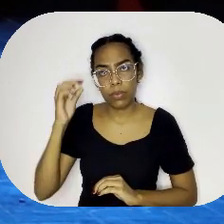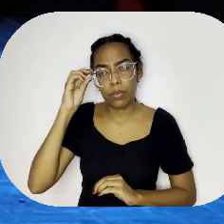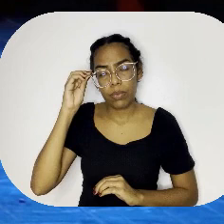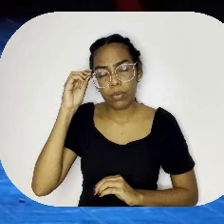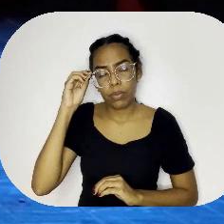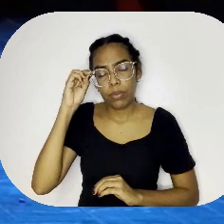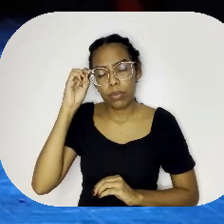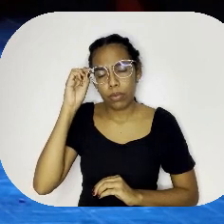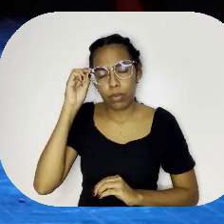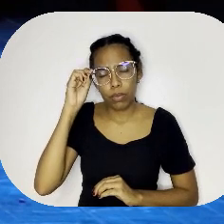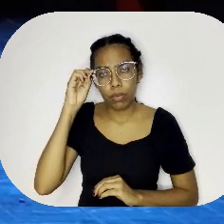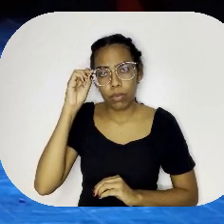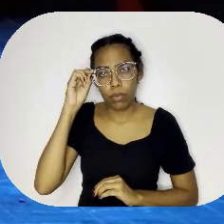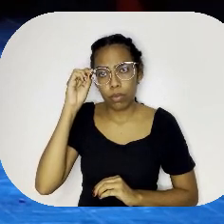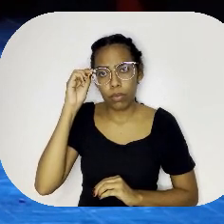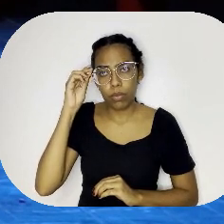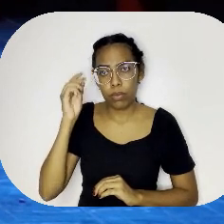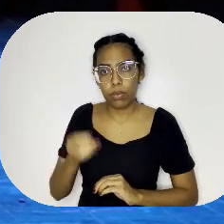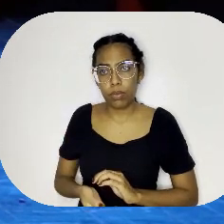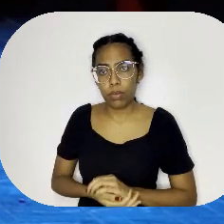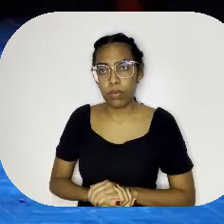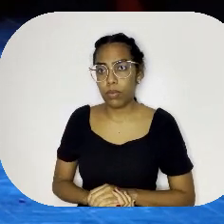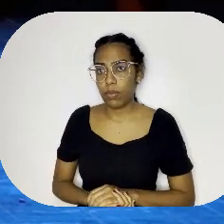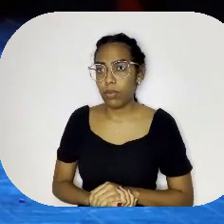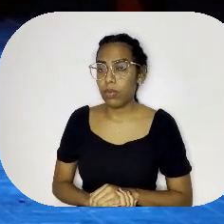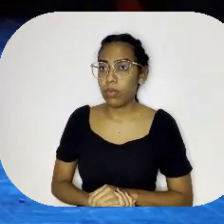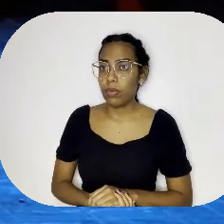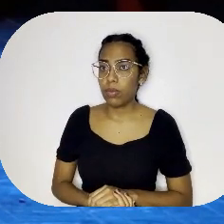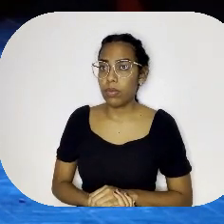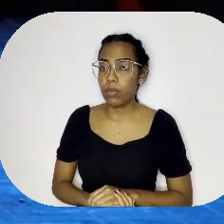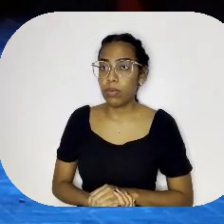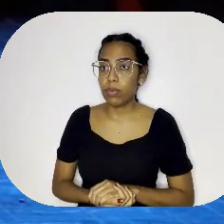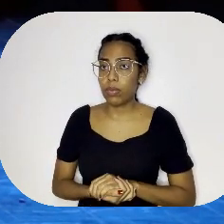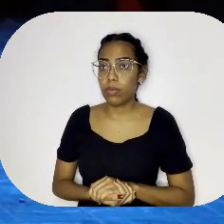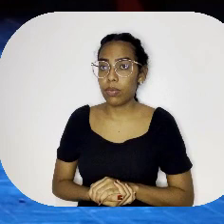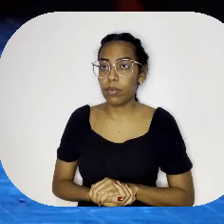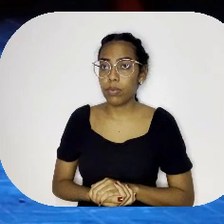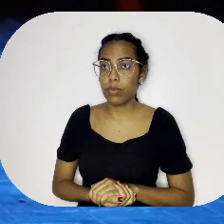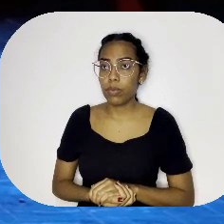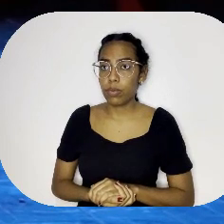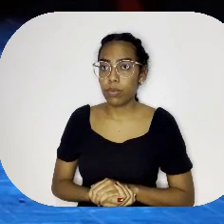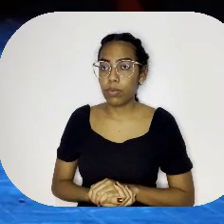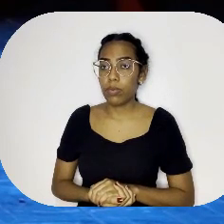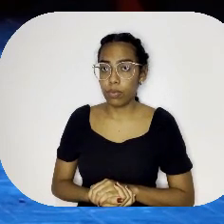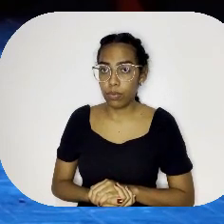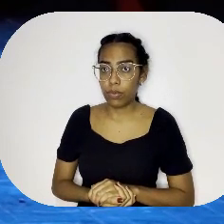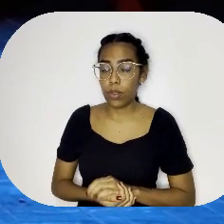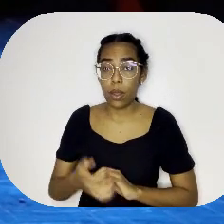Oyeye. Mani Padme. Oyeye Chorodo. A música